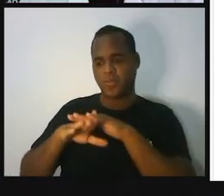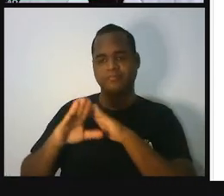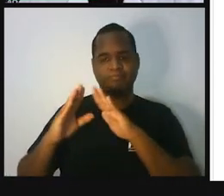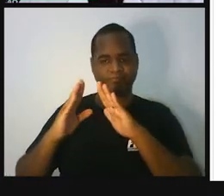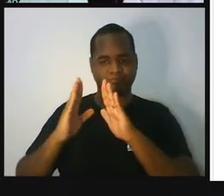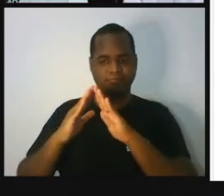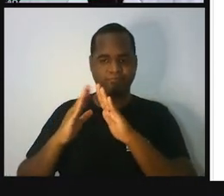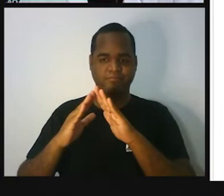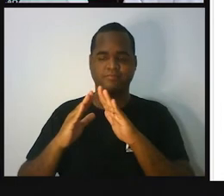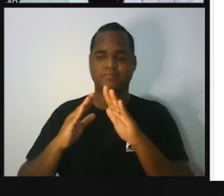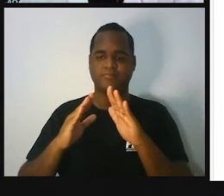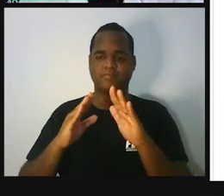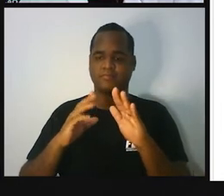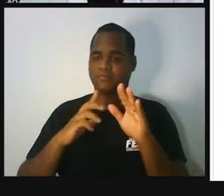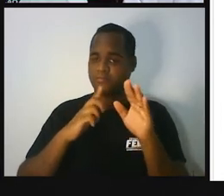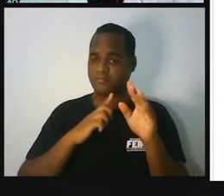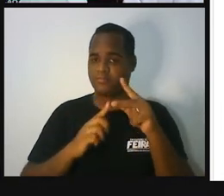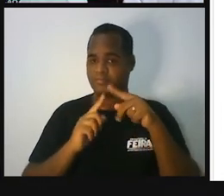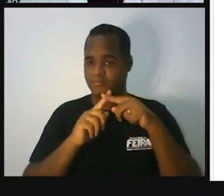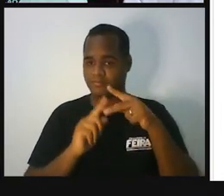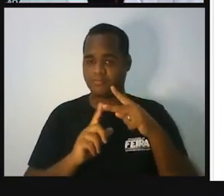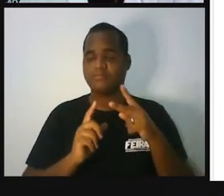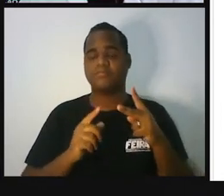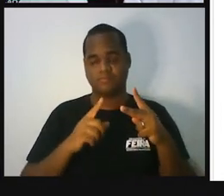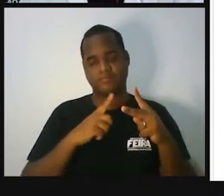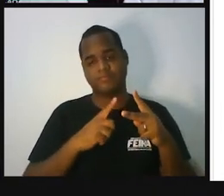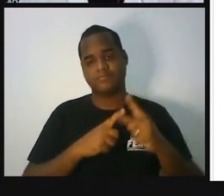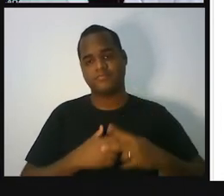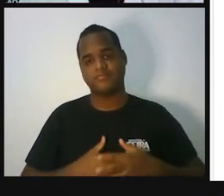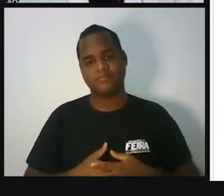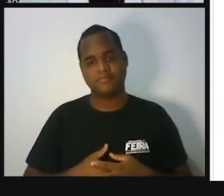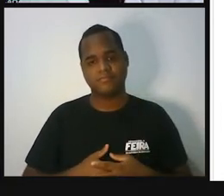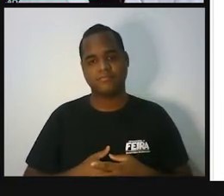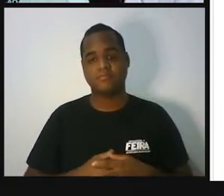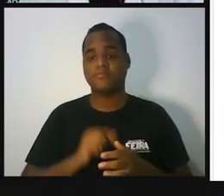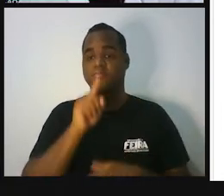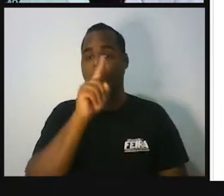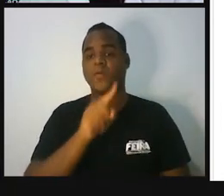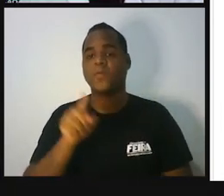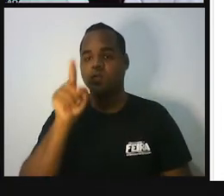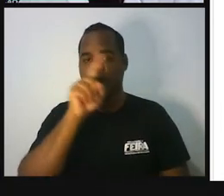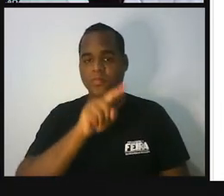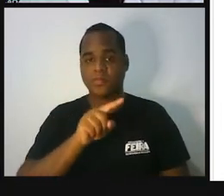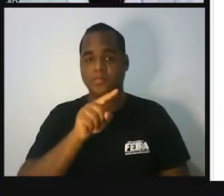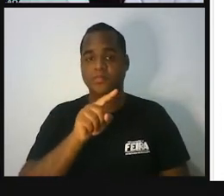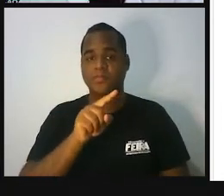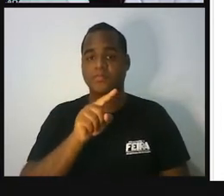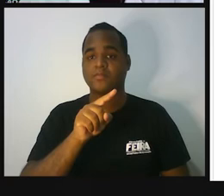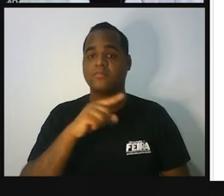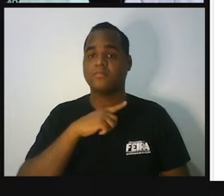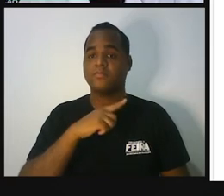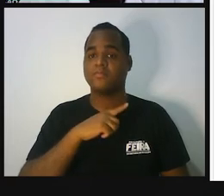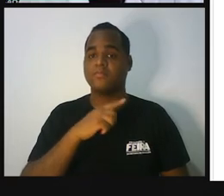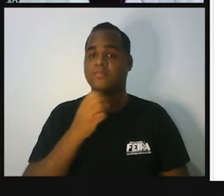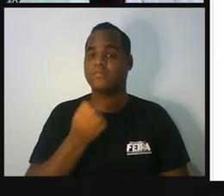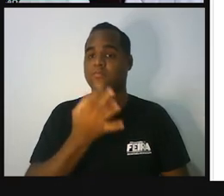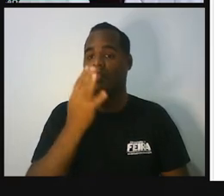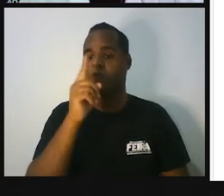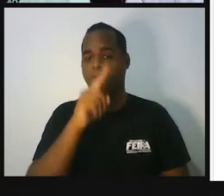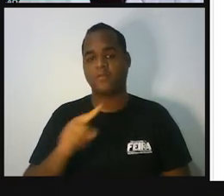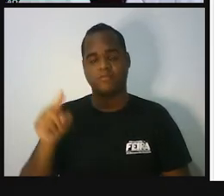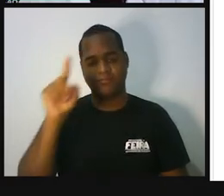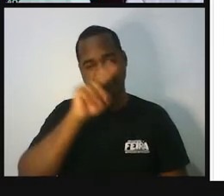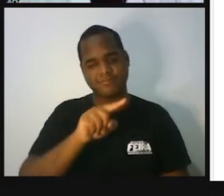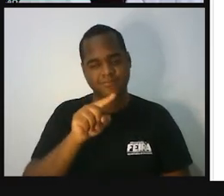Talvez você tenha em sua casa esses momento tá esse redondinho aqui é o transferidor de uma